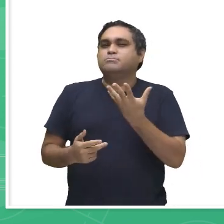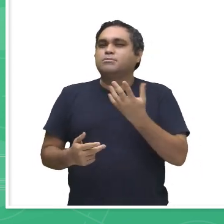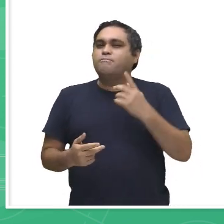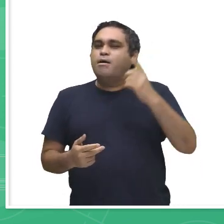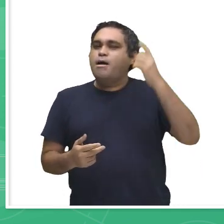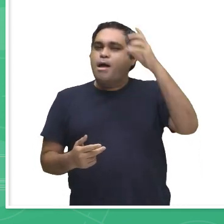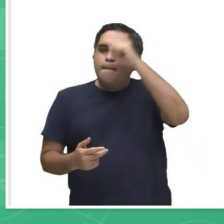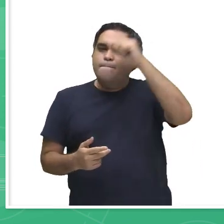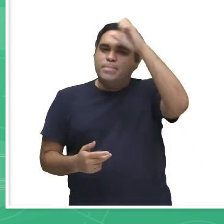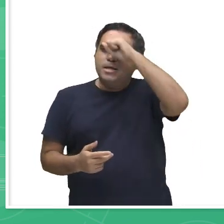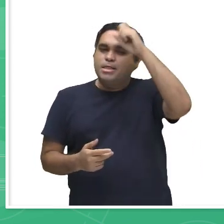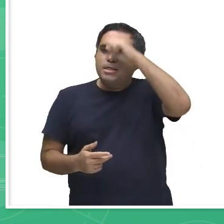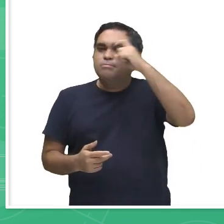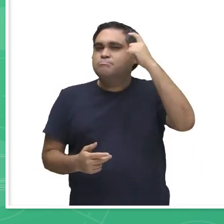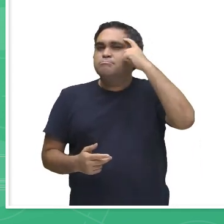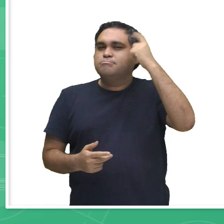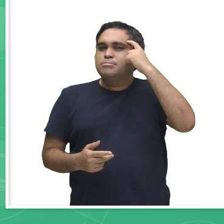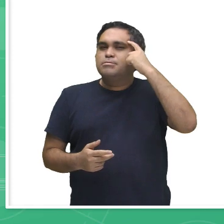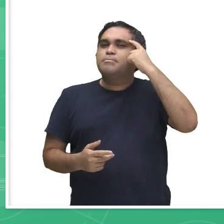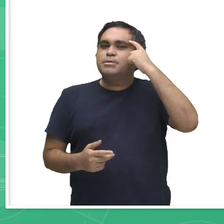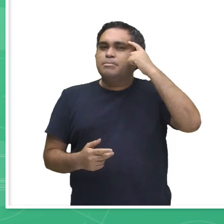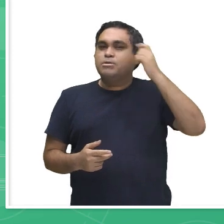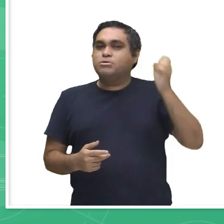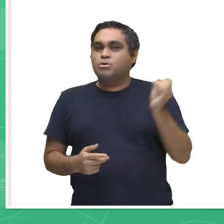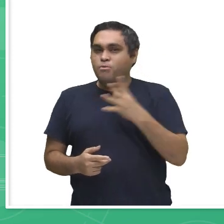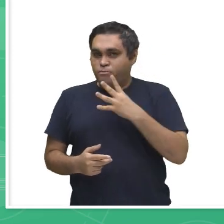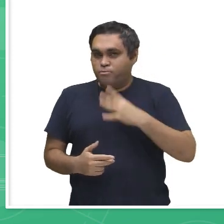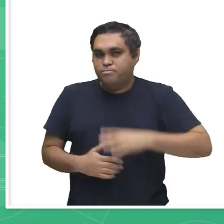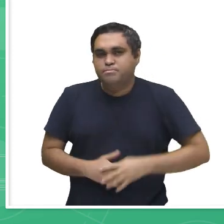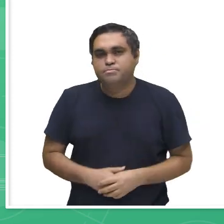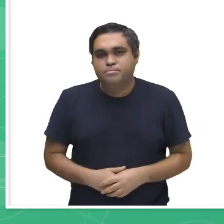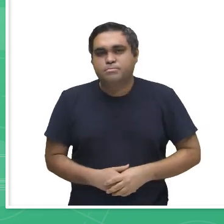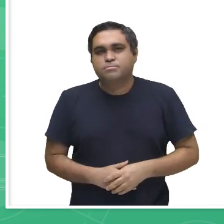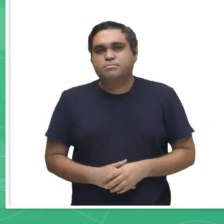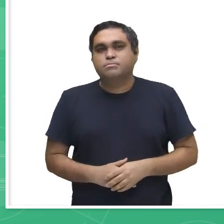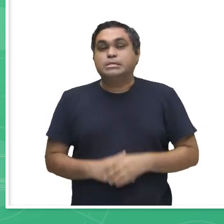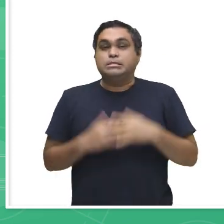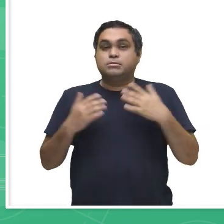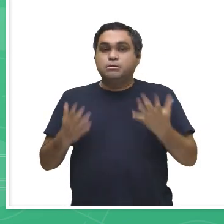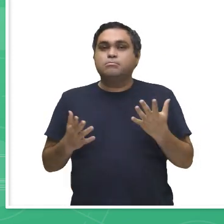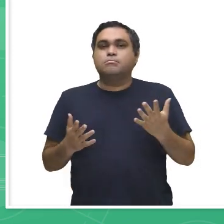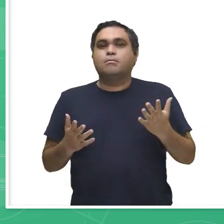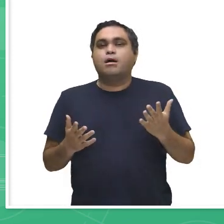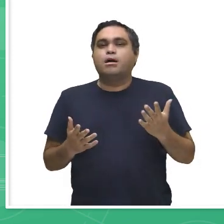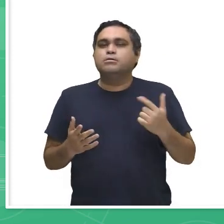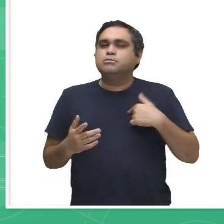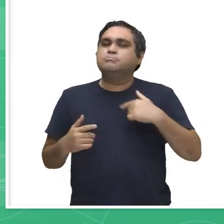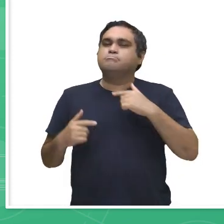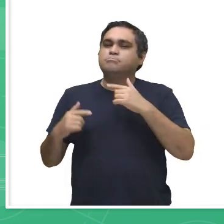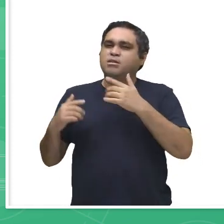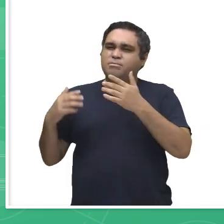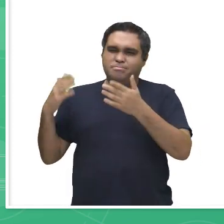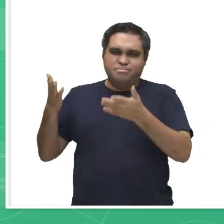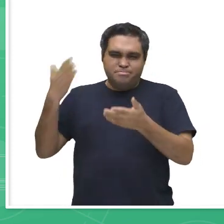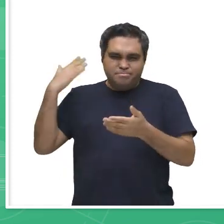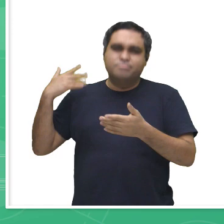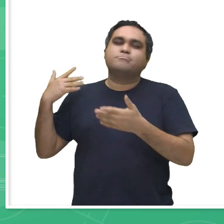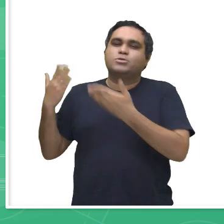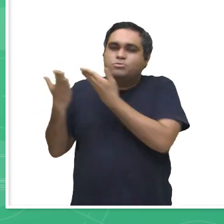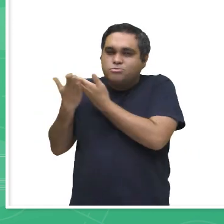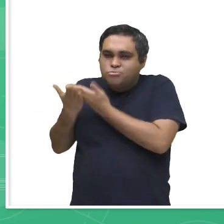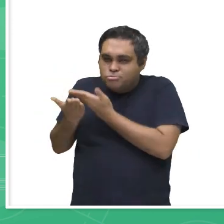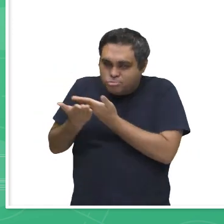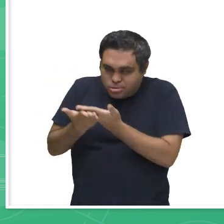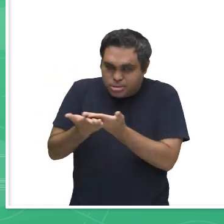pensamento moderno, perfeito? Na verdade, como eu falei, é algo que a gente já vem trabalhando algumas aulas aí, tá bom? Então,